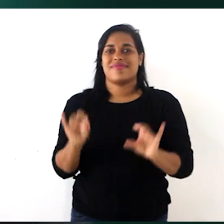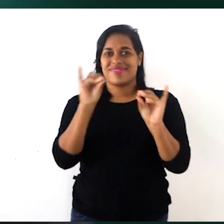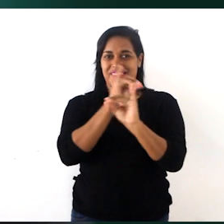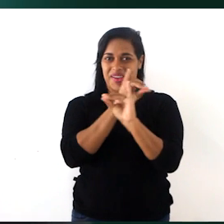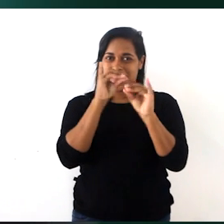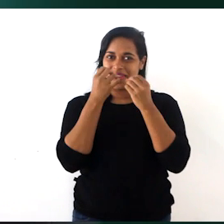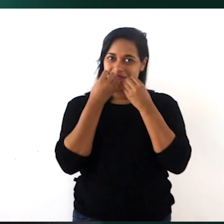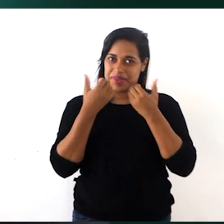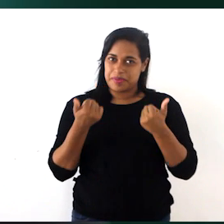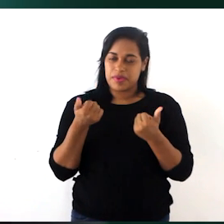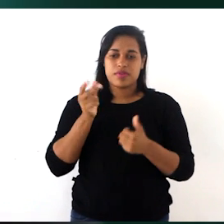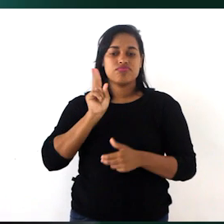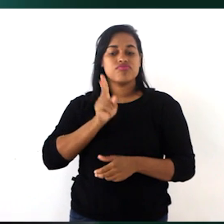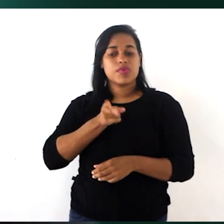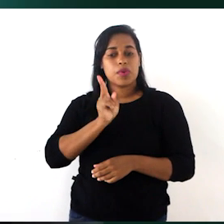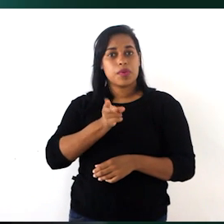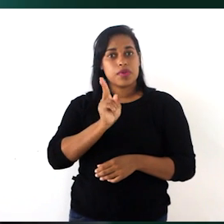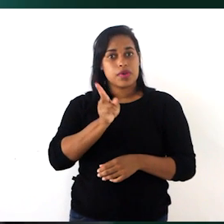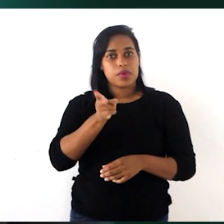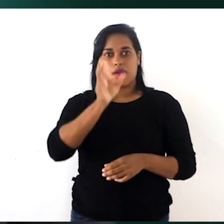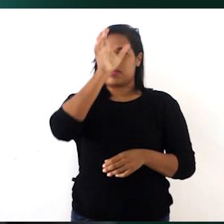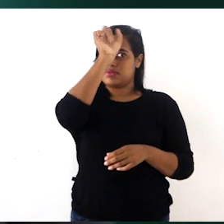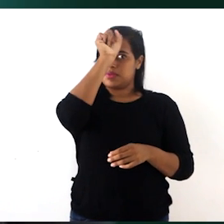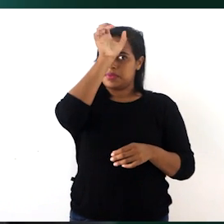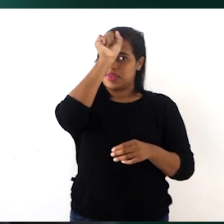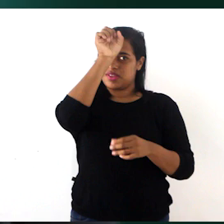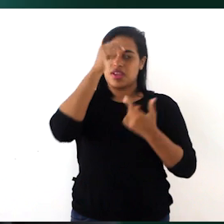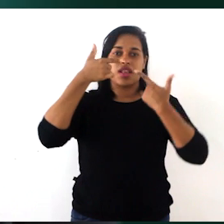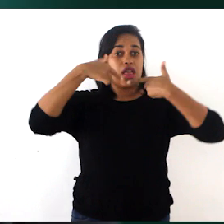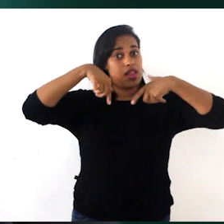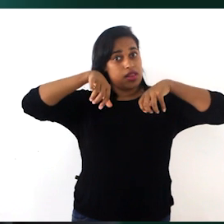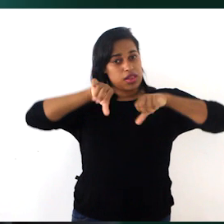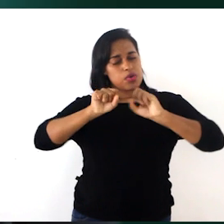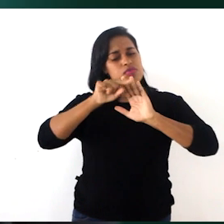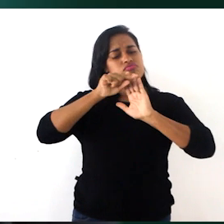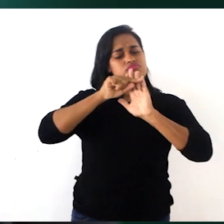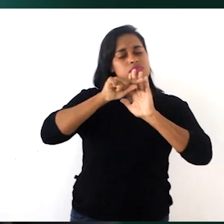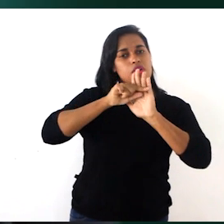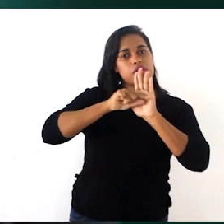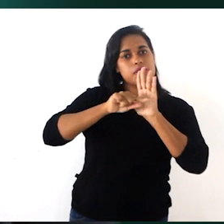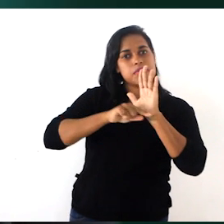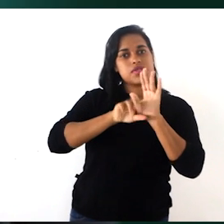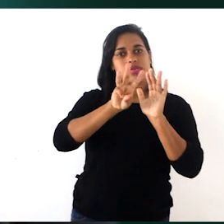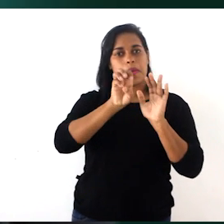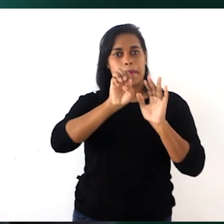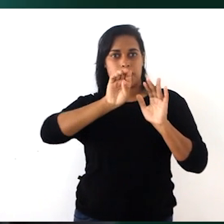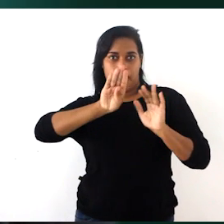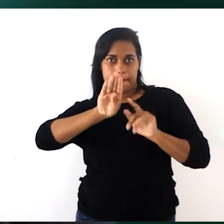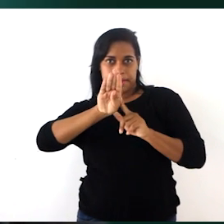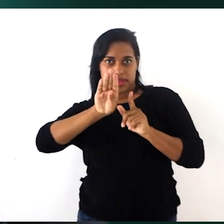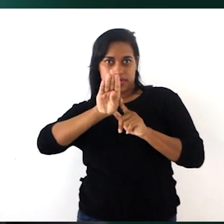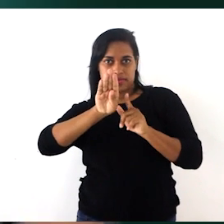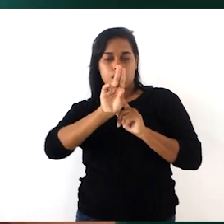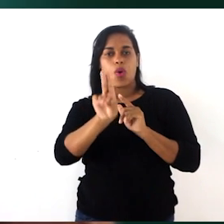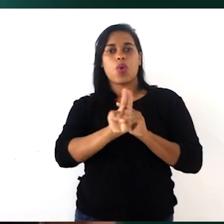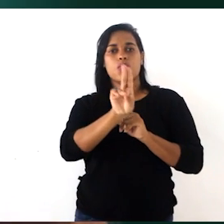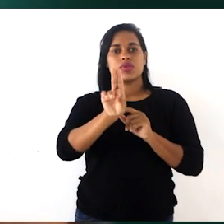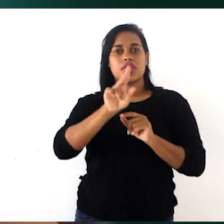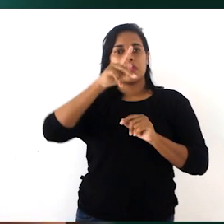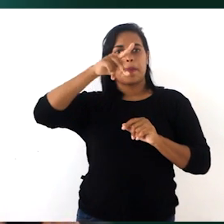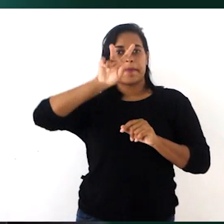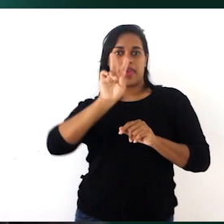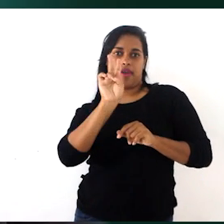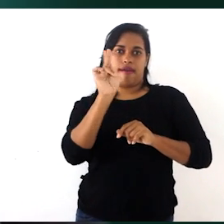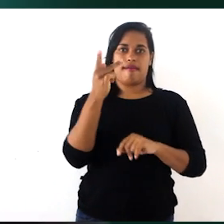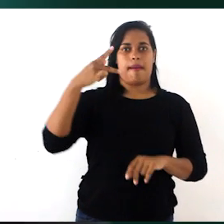Olá, vamos continuar a nossa aprendizagem em linguagem de programação para web utilizando PHP e agora vamos para a